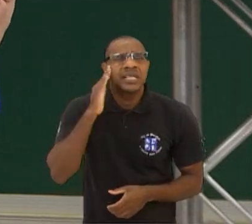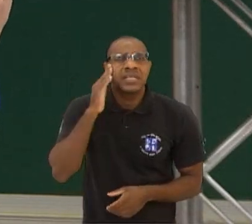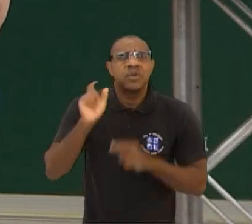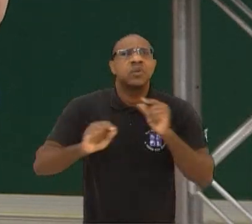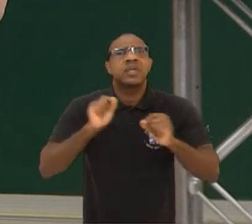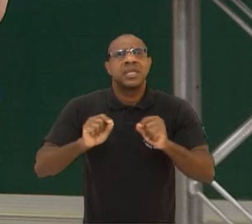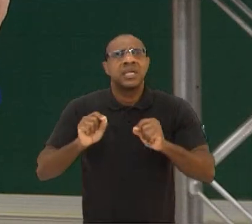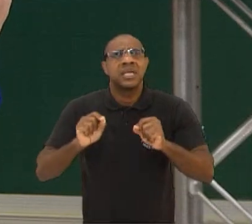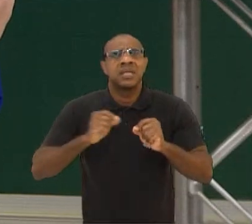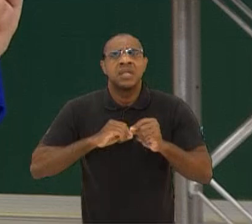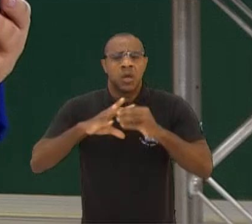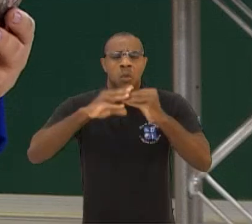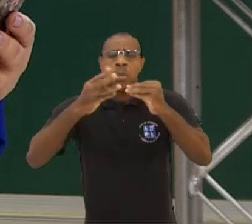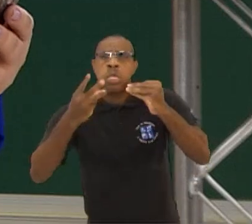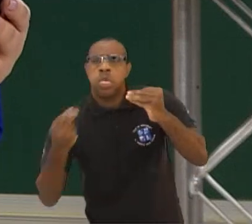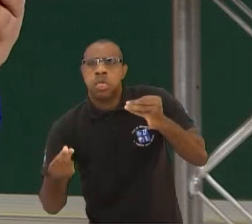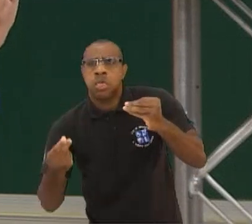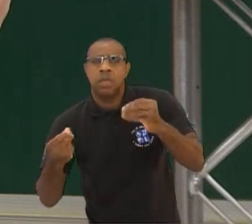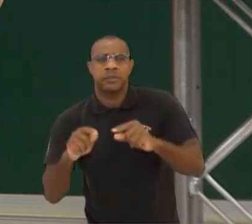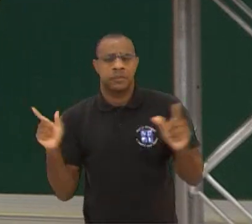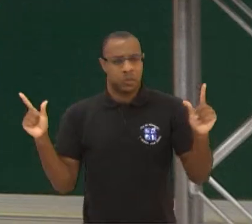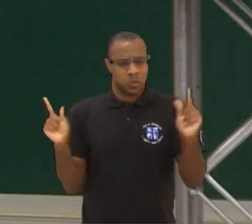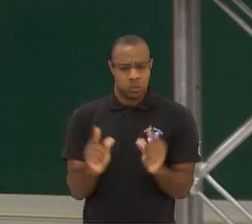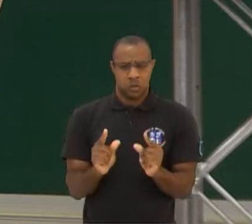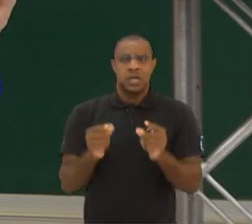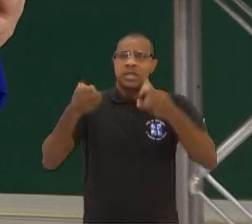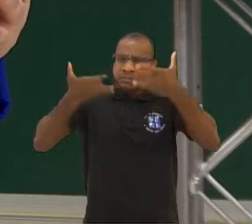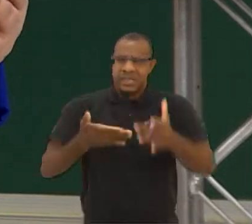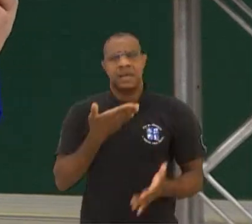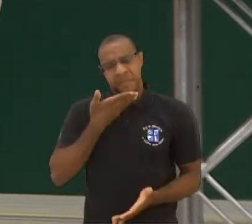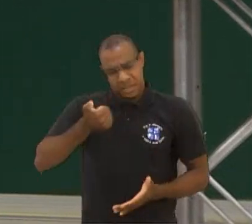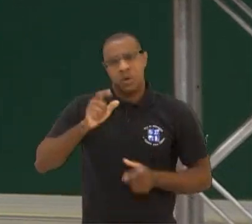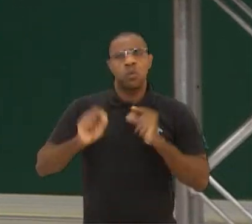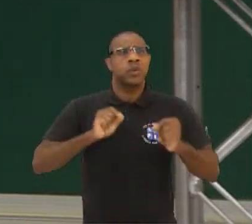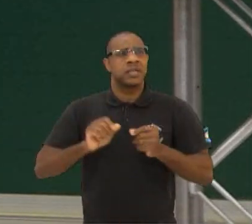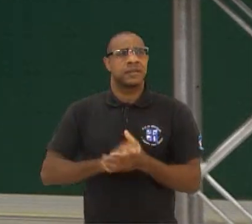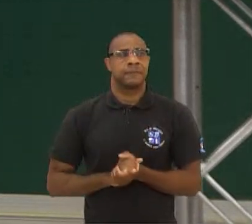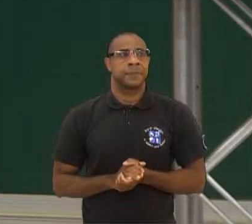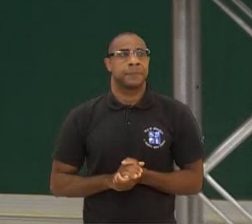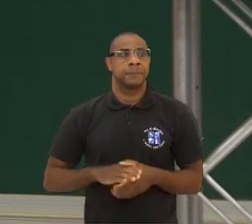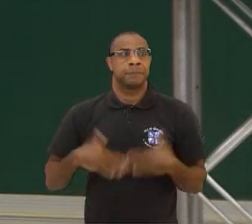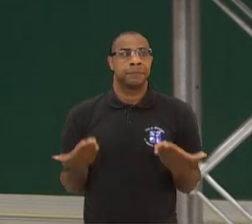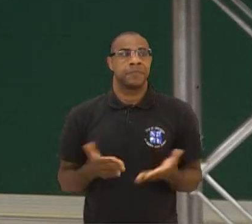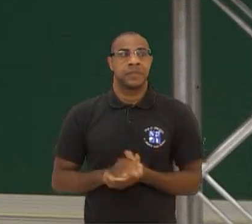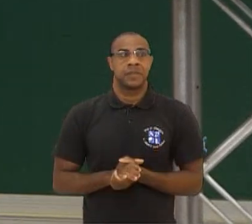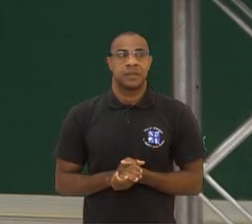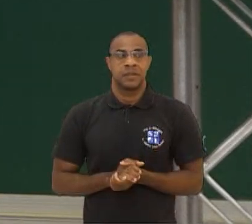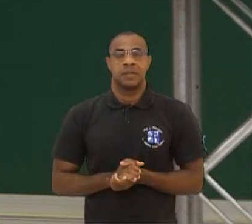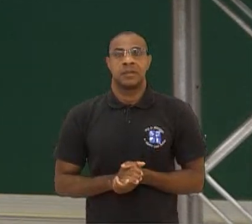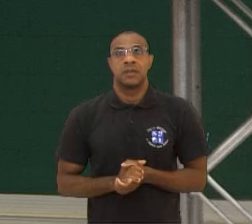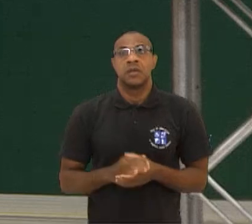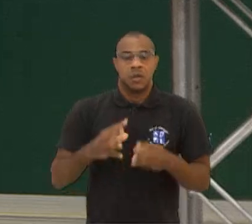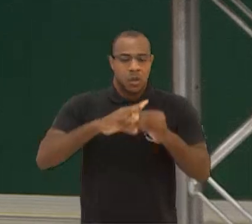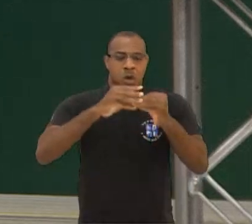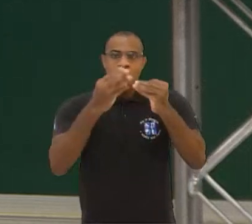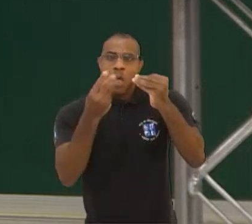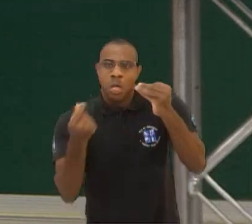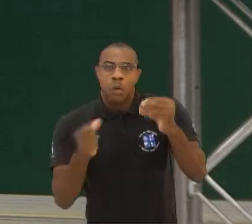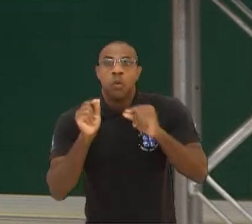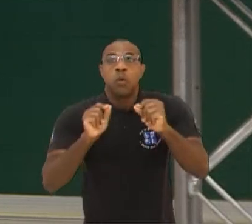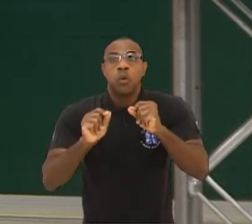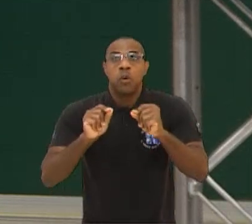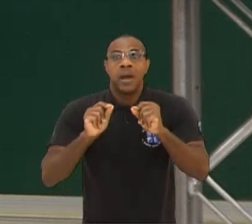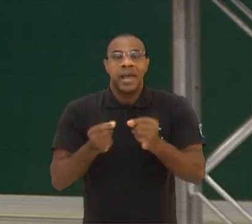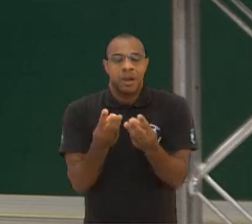muito sobre agente oxidante e agente redutor. Vocês poderiam explicar um pouquinho? Então, assim, ó, o agente oxidante é